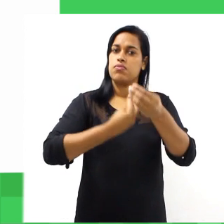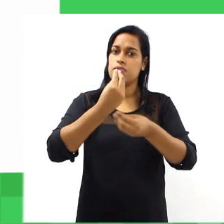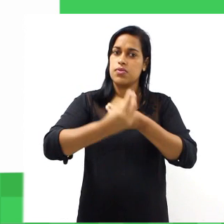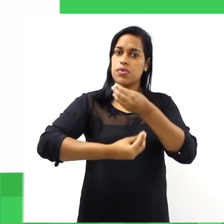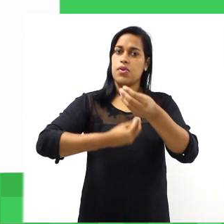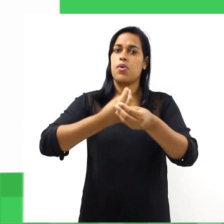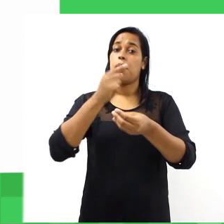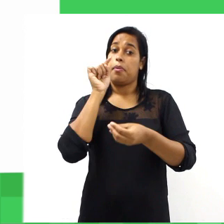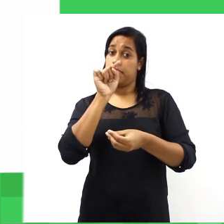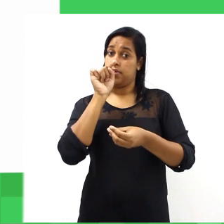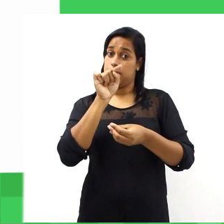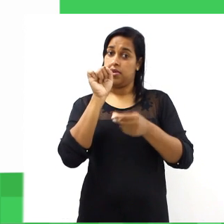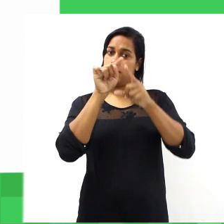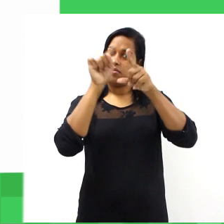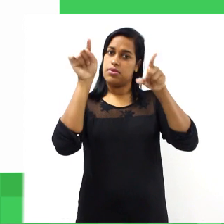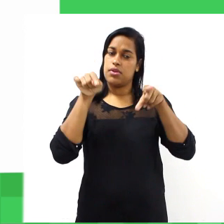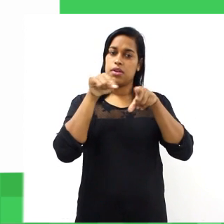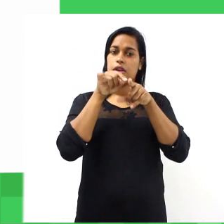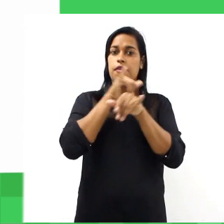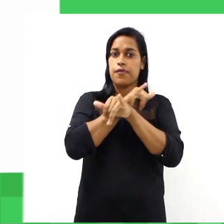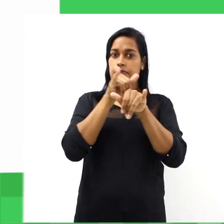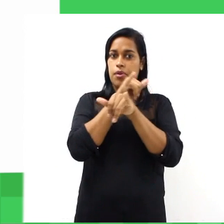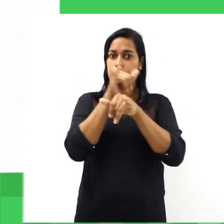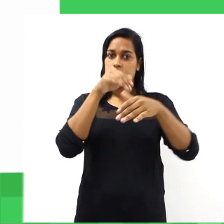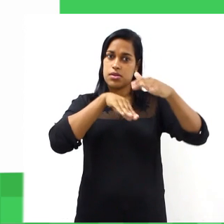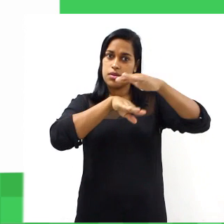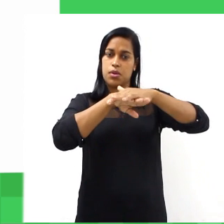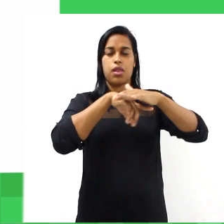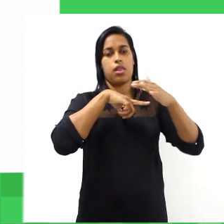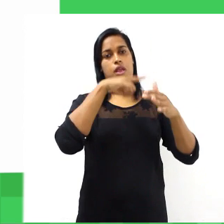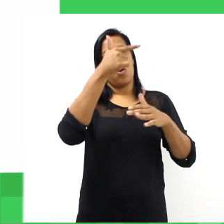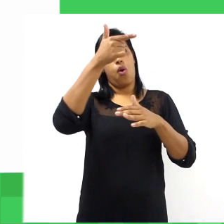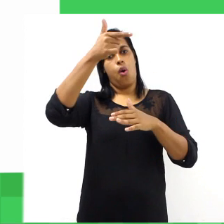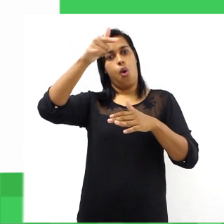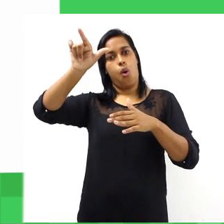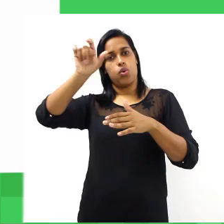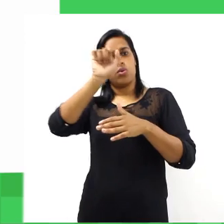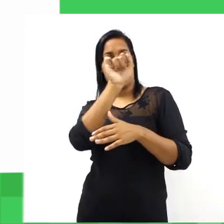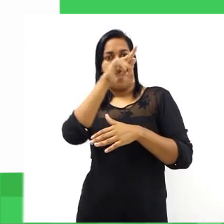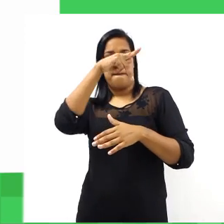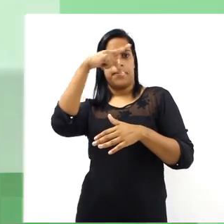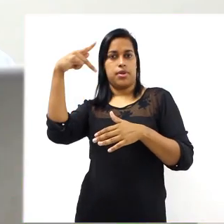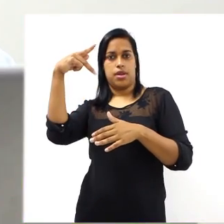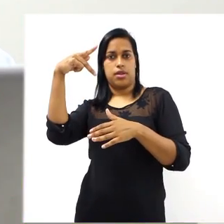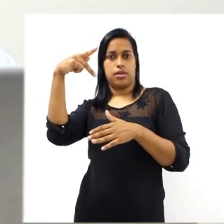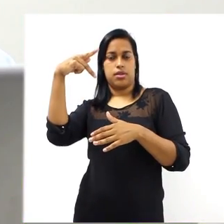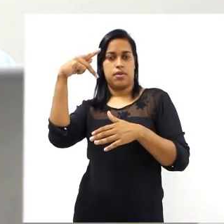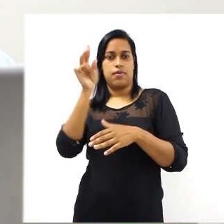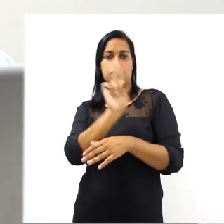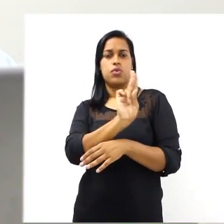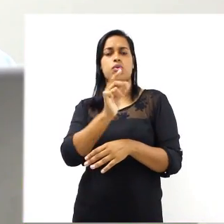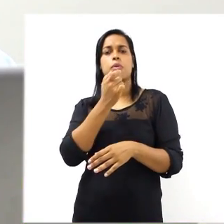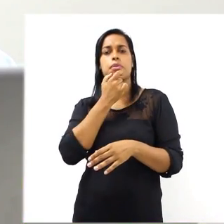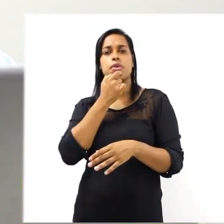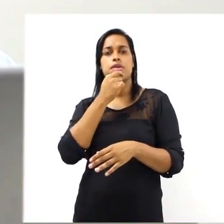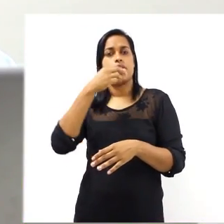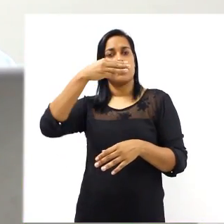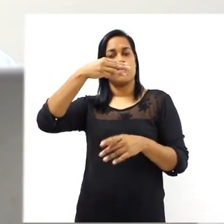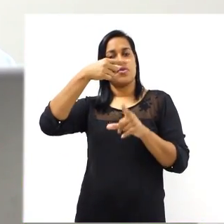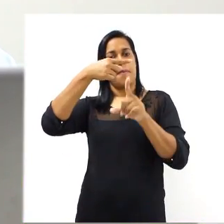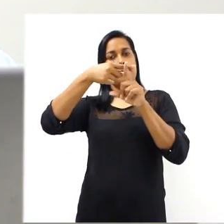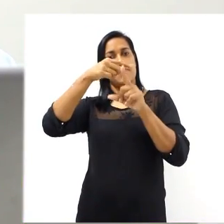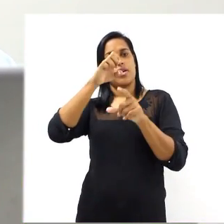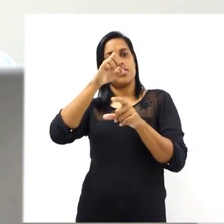E nesse pacote tem um outro programinha adicional que é chamado MySQL Workbench. Esse